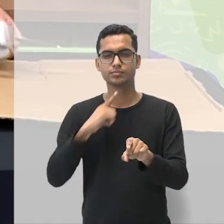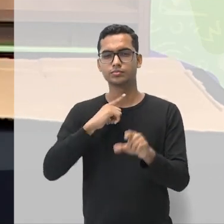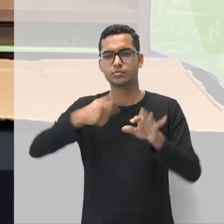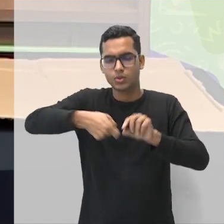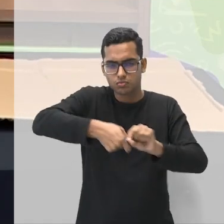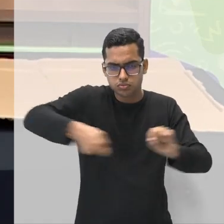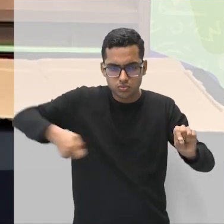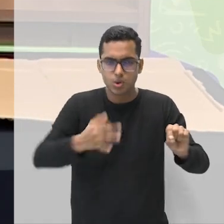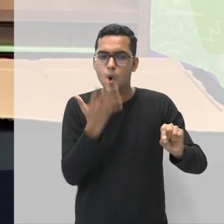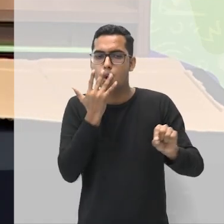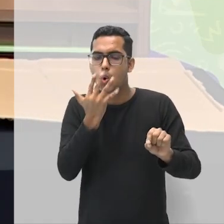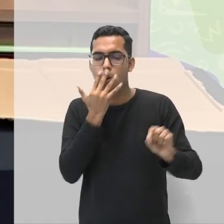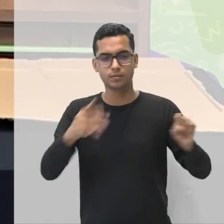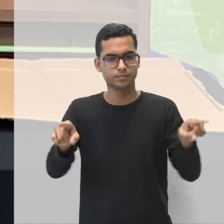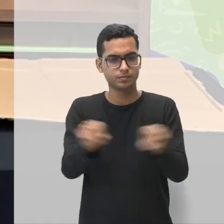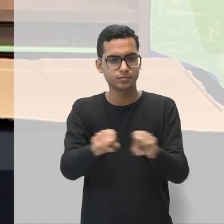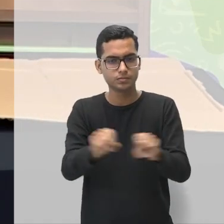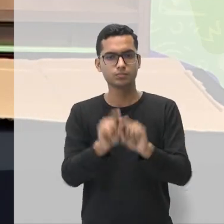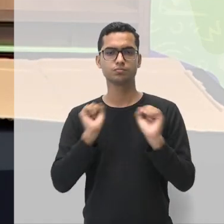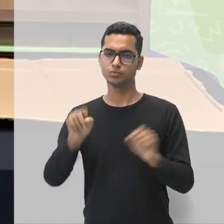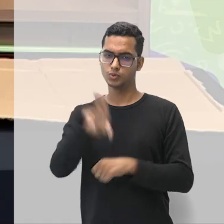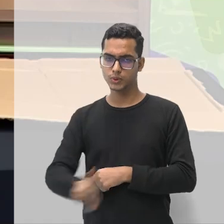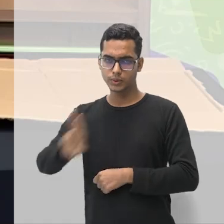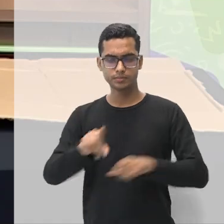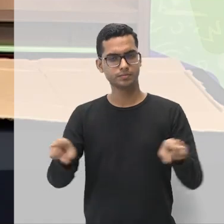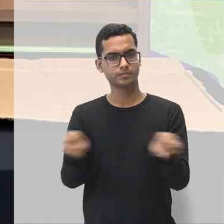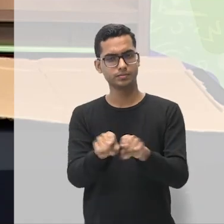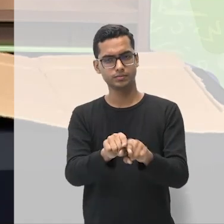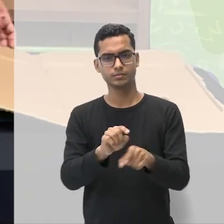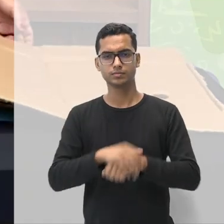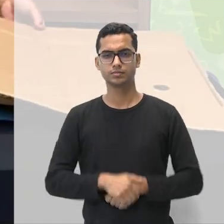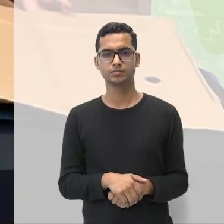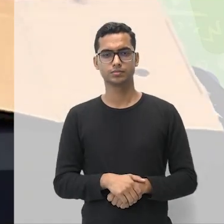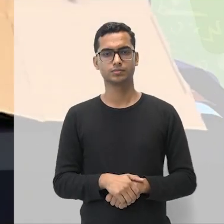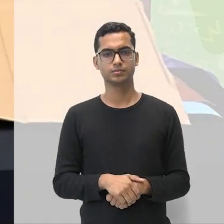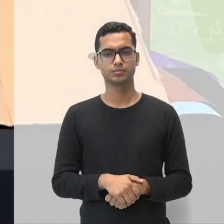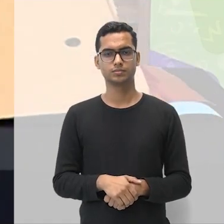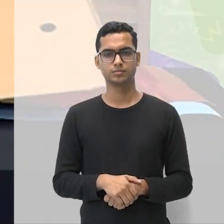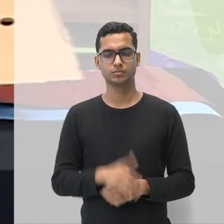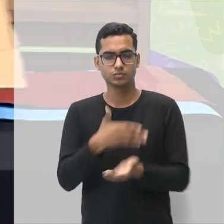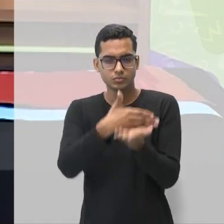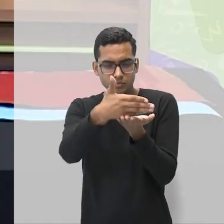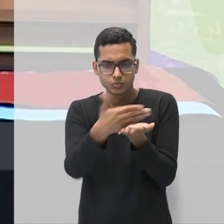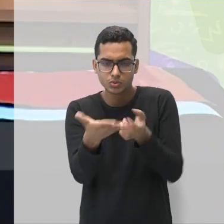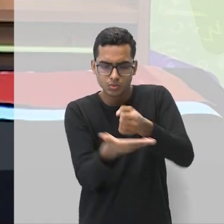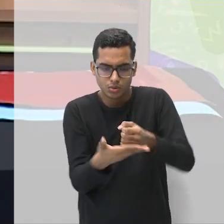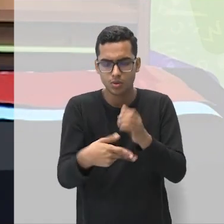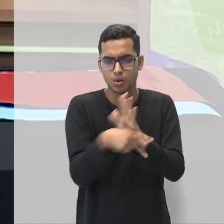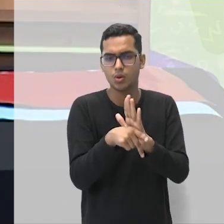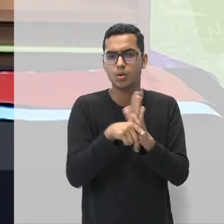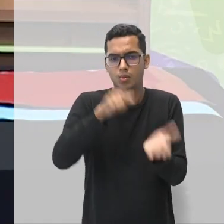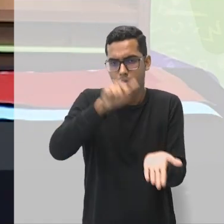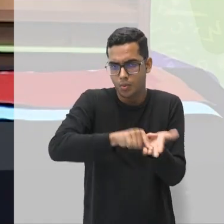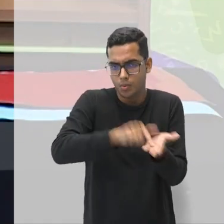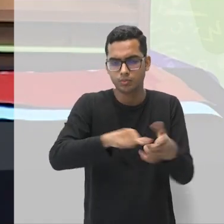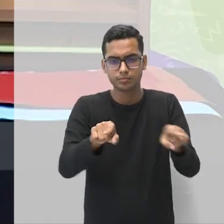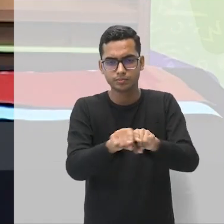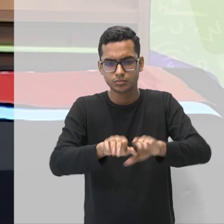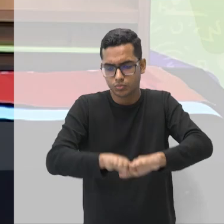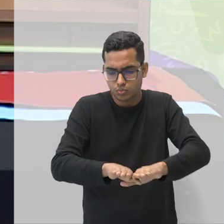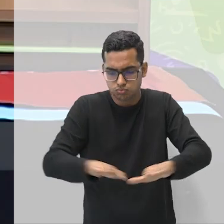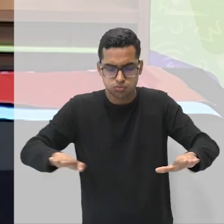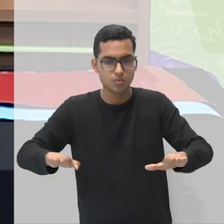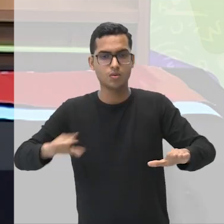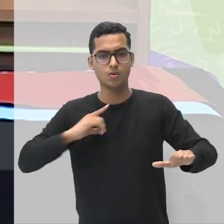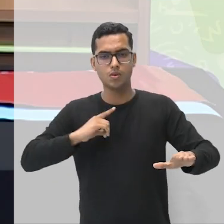adesivas coloridas, pode utilizar. Então nós vamos começar aqui pela base do nosso jogo, que é onde nós